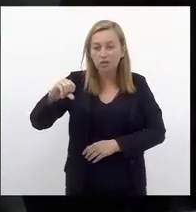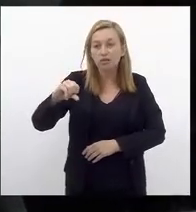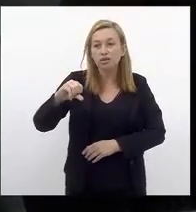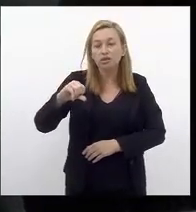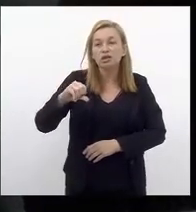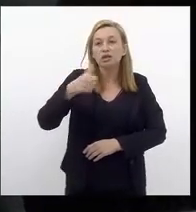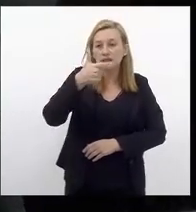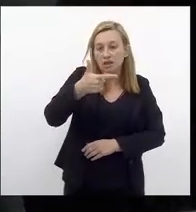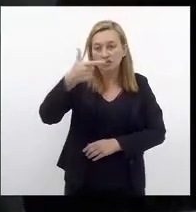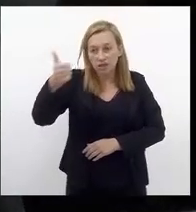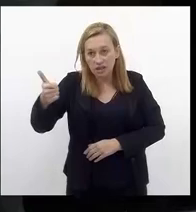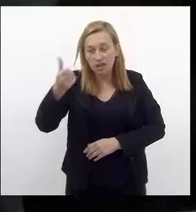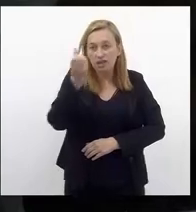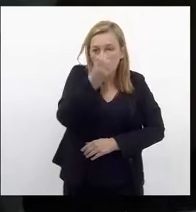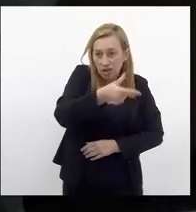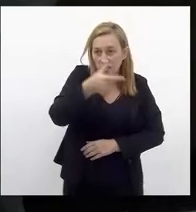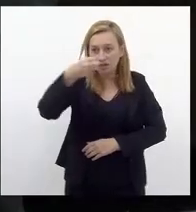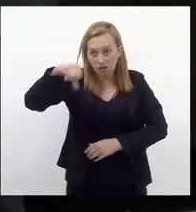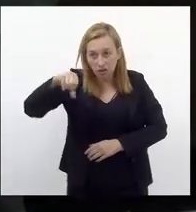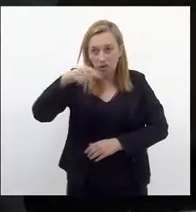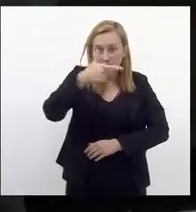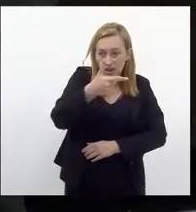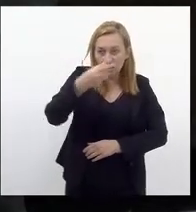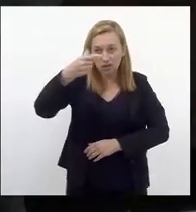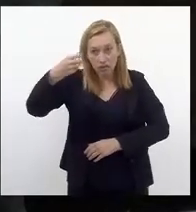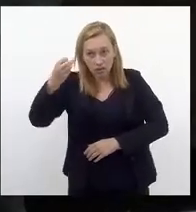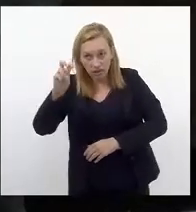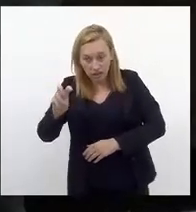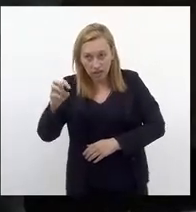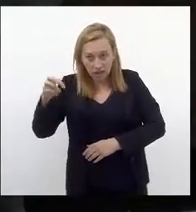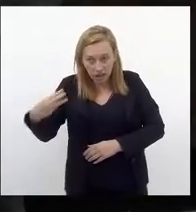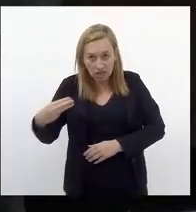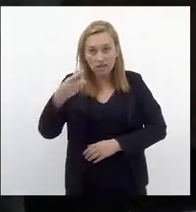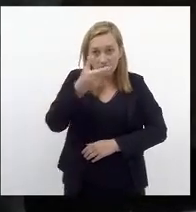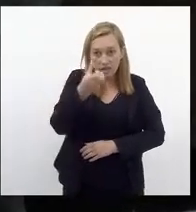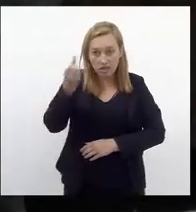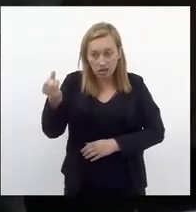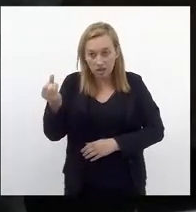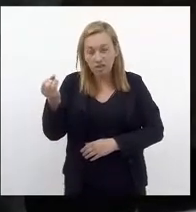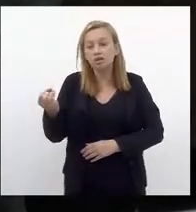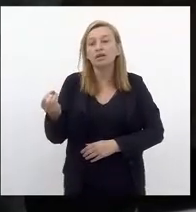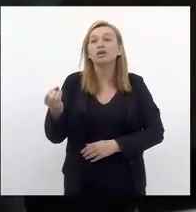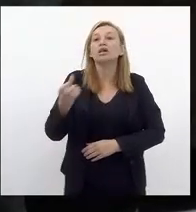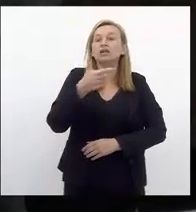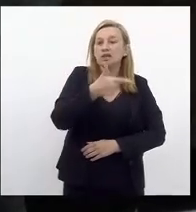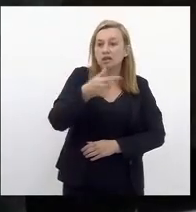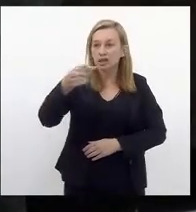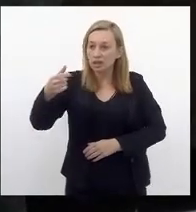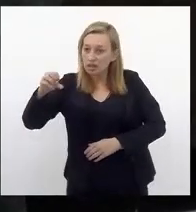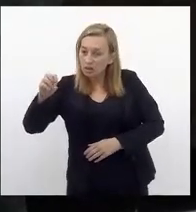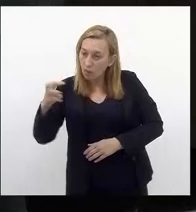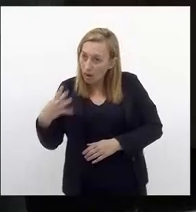6.919 126 129 153 160 174 189